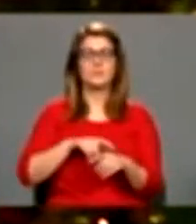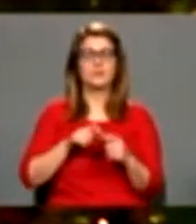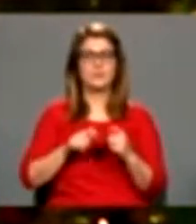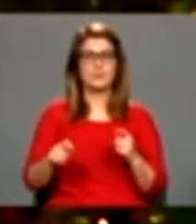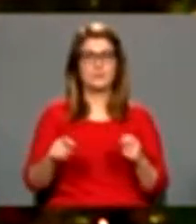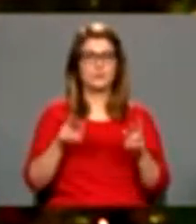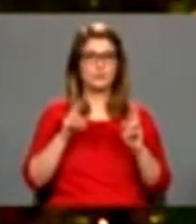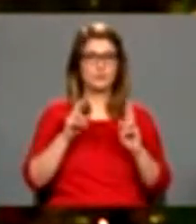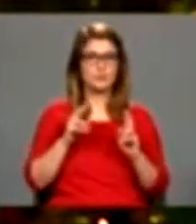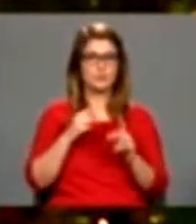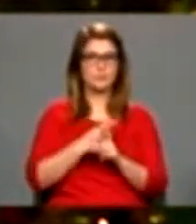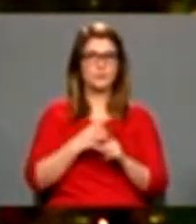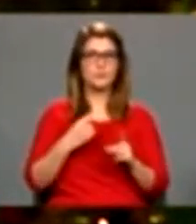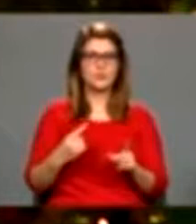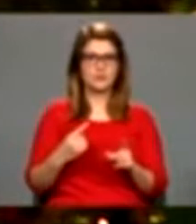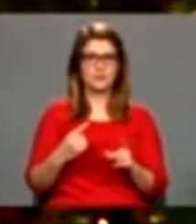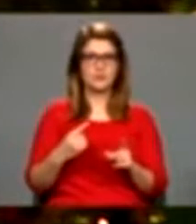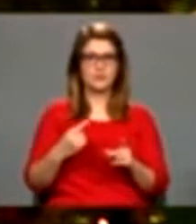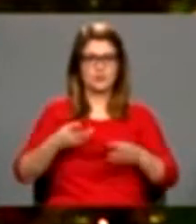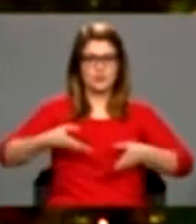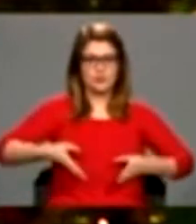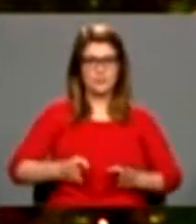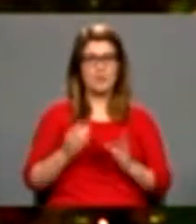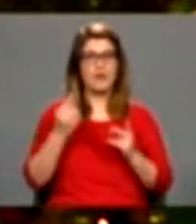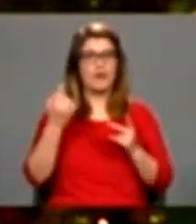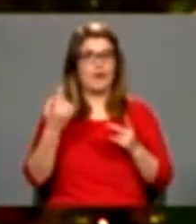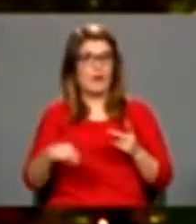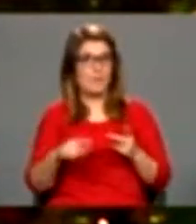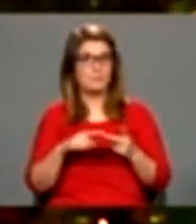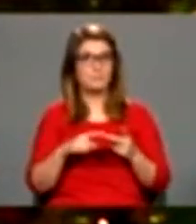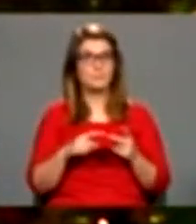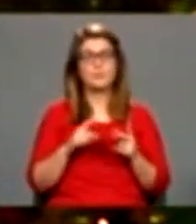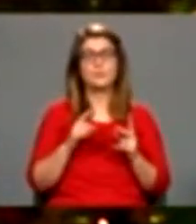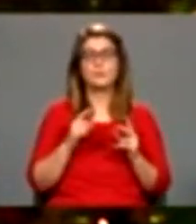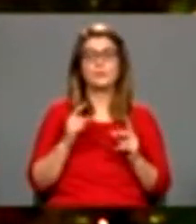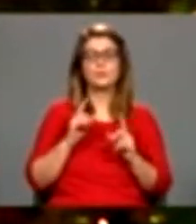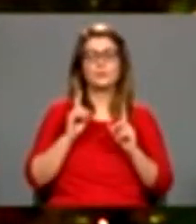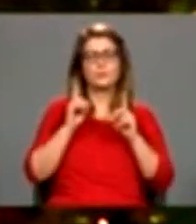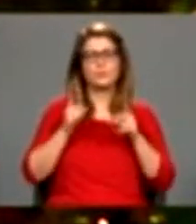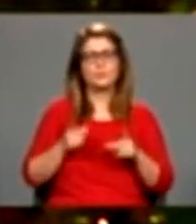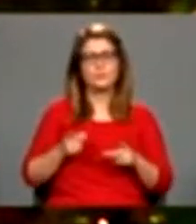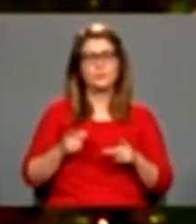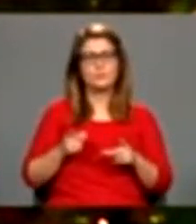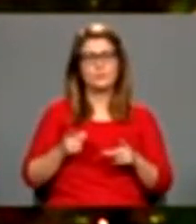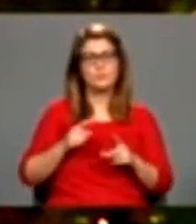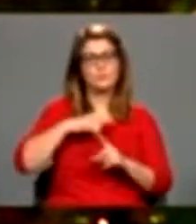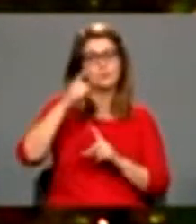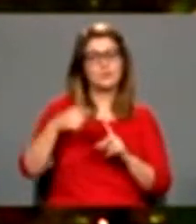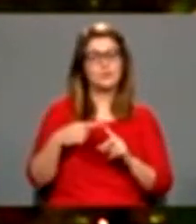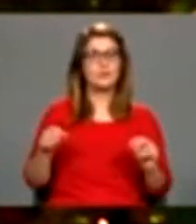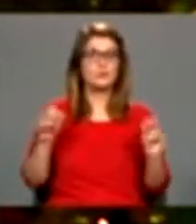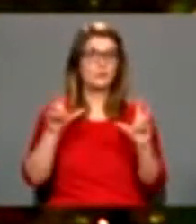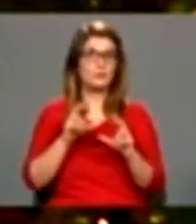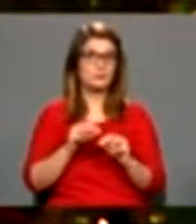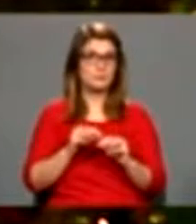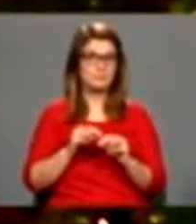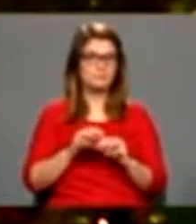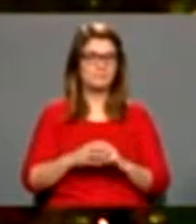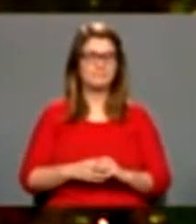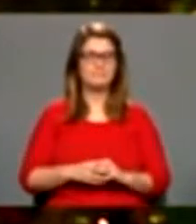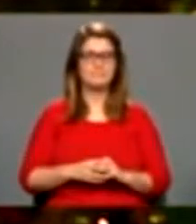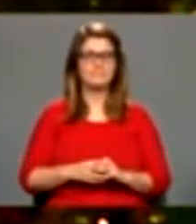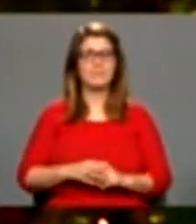bem simbolizado pelo investimento pelo começo por um novo ciclo um tempo de confiança